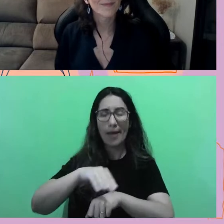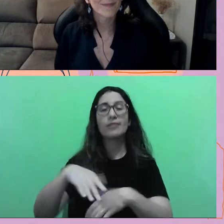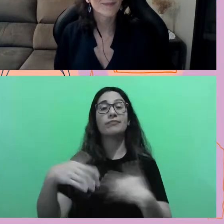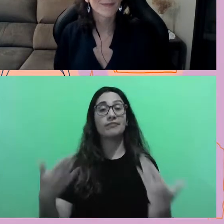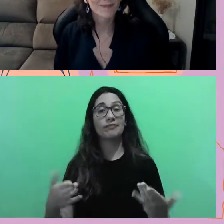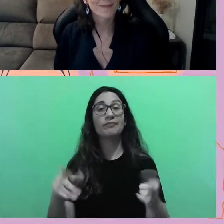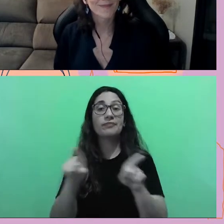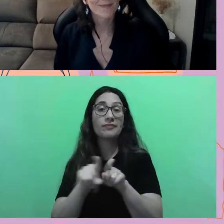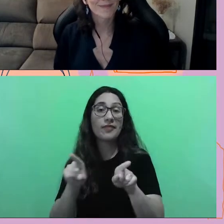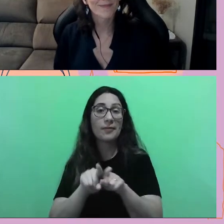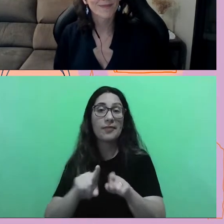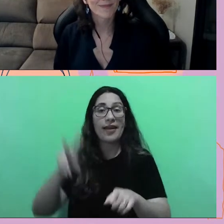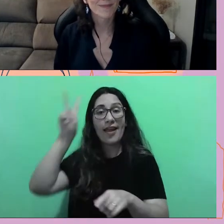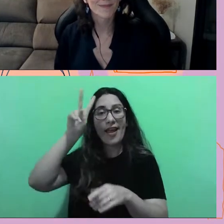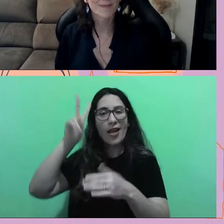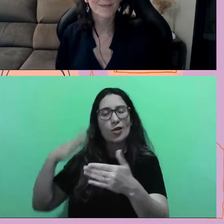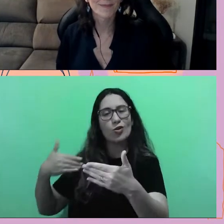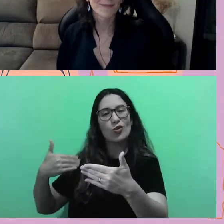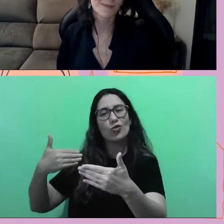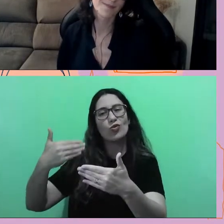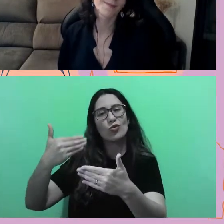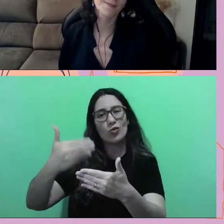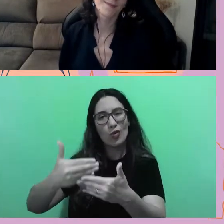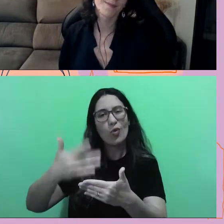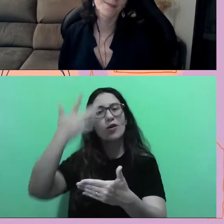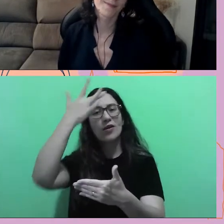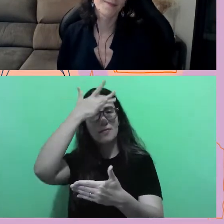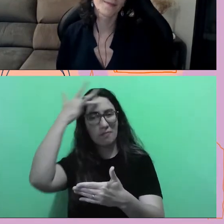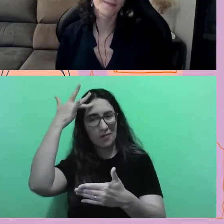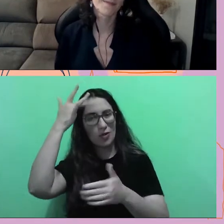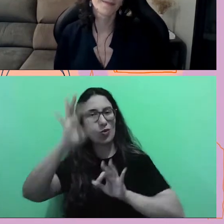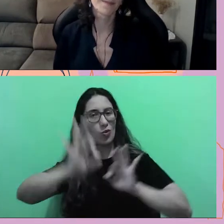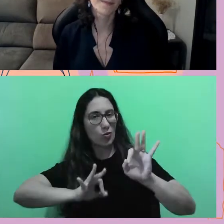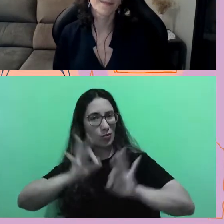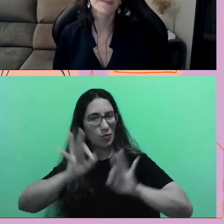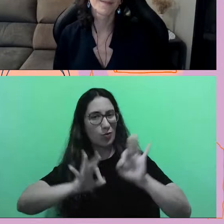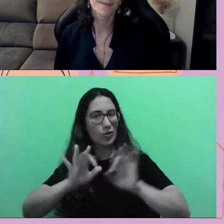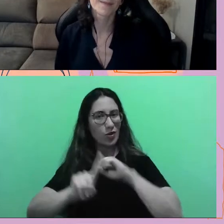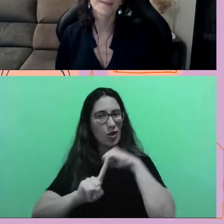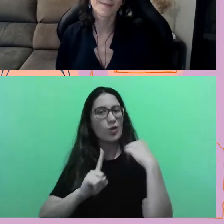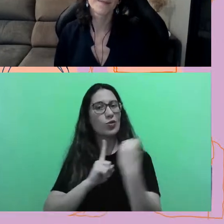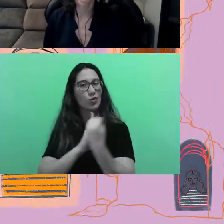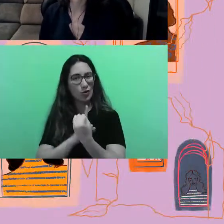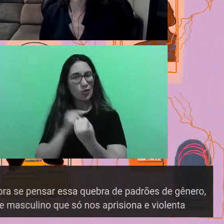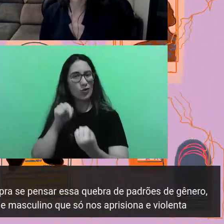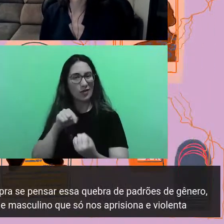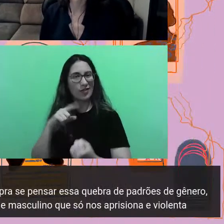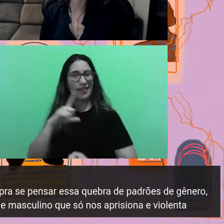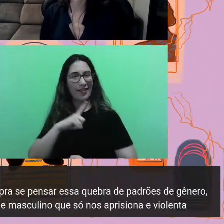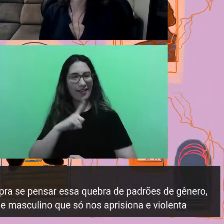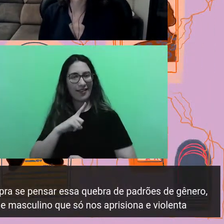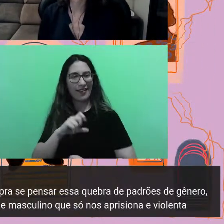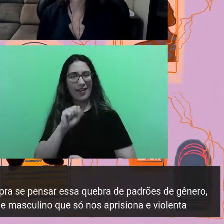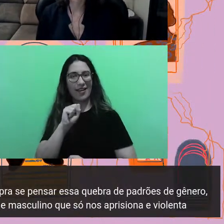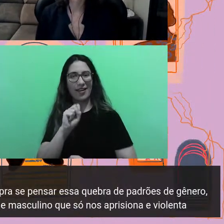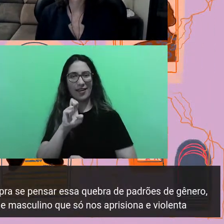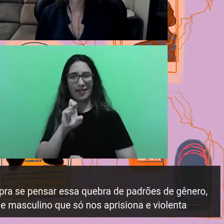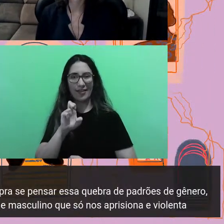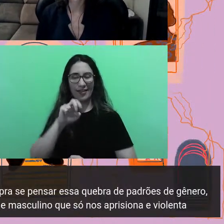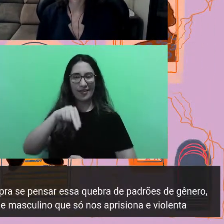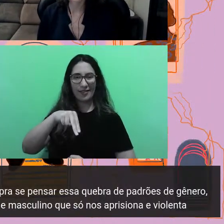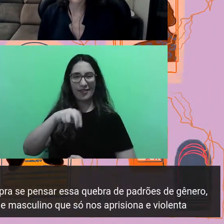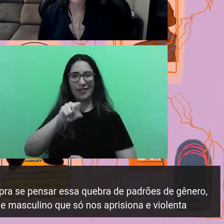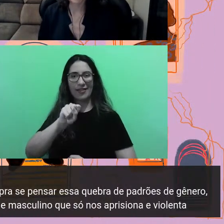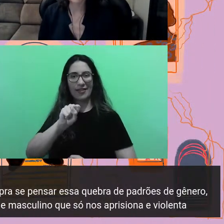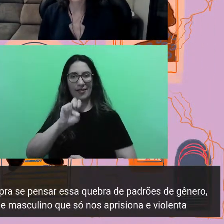também, né, a história das pessoas que estão envolvidas lá com o projeto social lá no Heliópolis, que é o Sensei Thiago Camilo. Ele é o